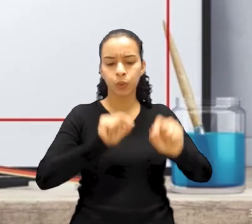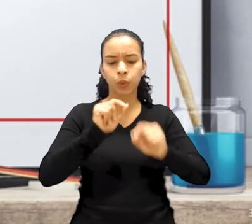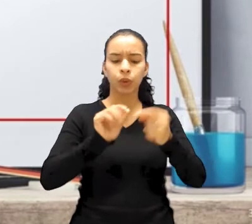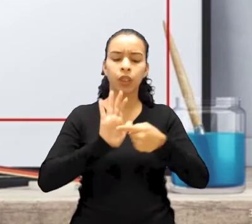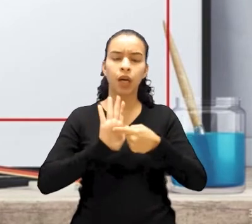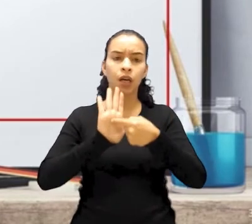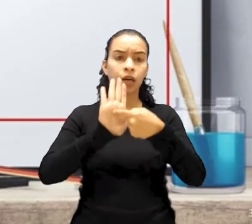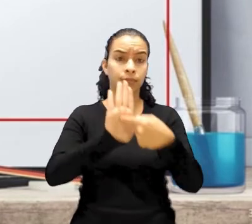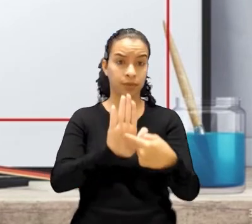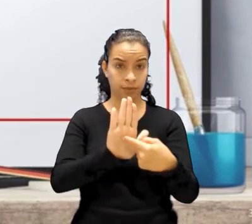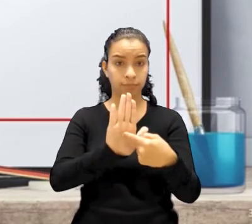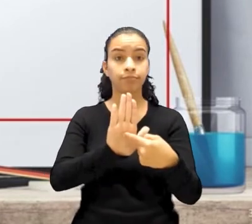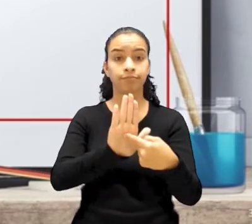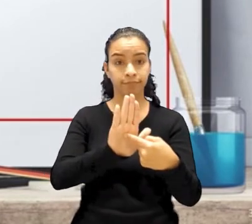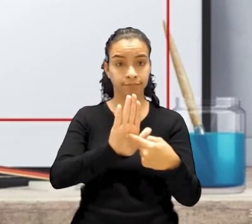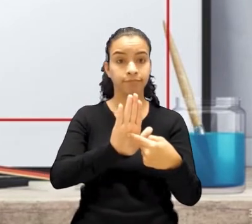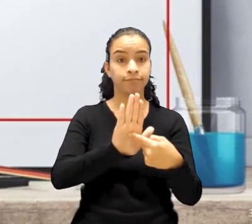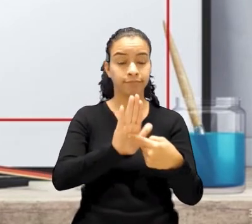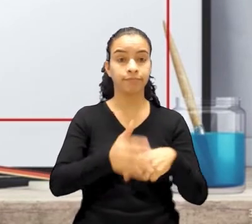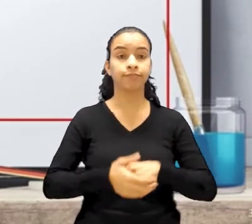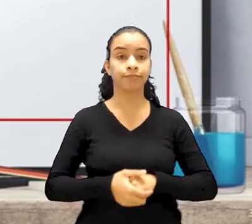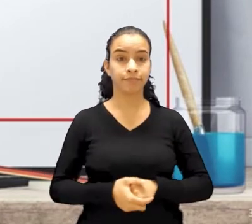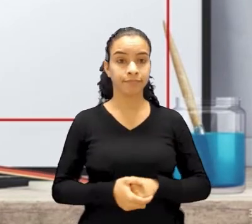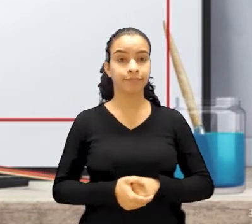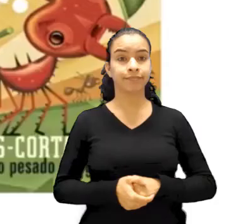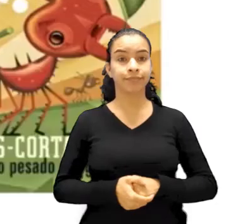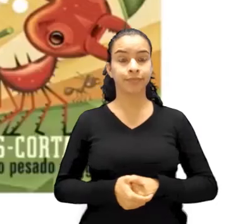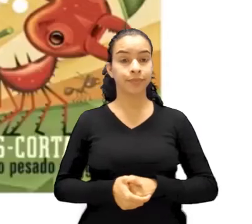está sendo discutido no texto.